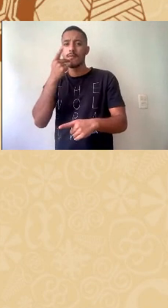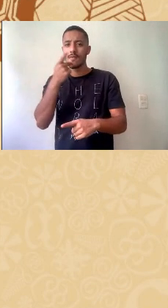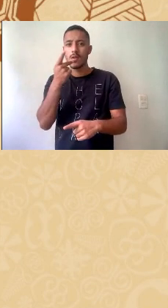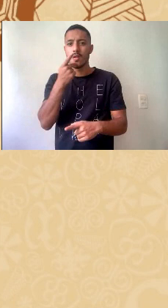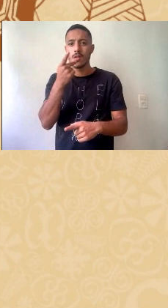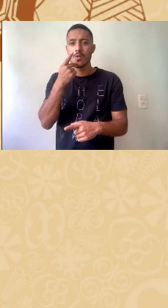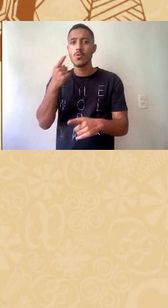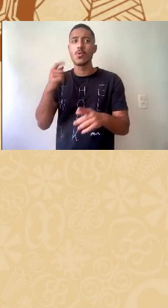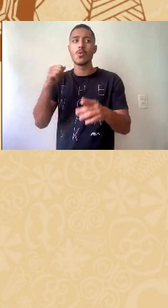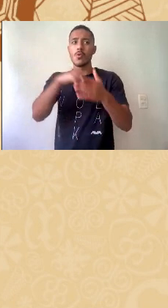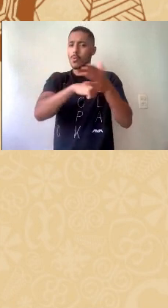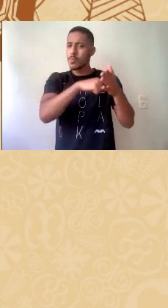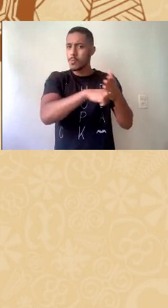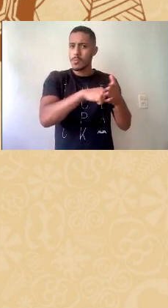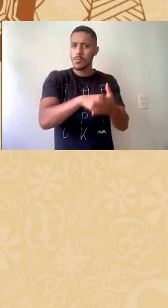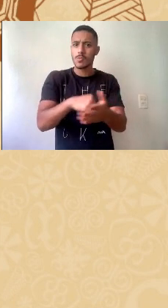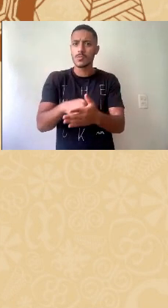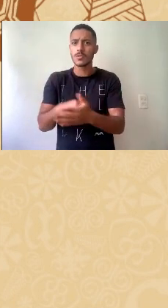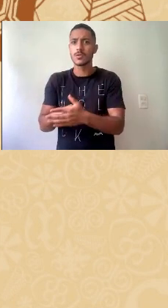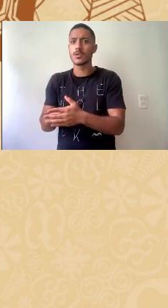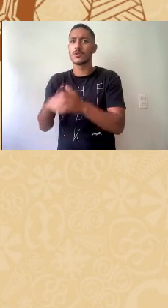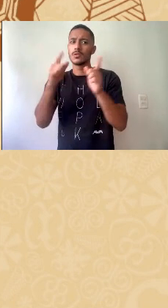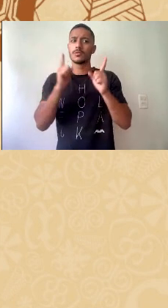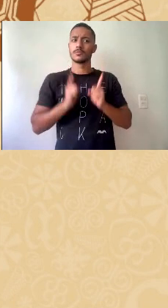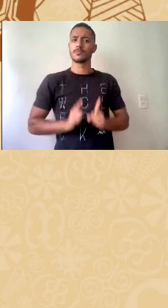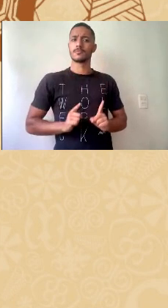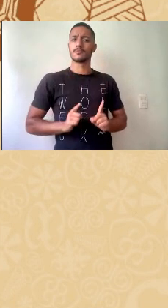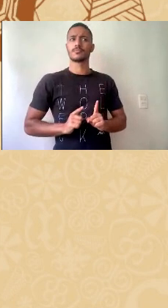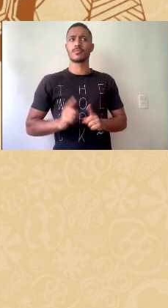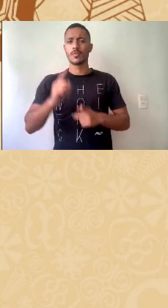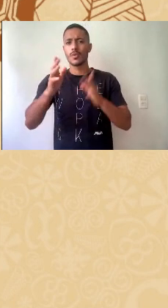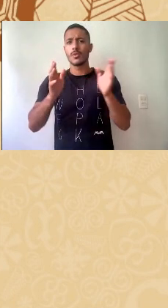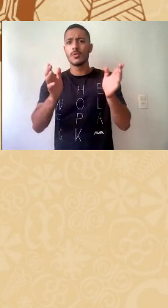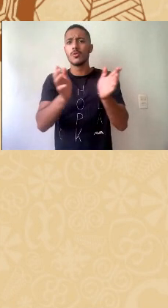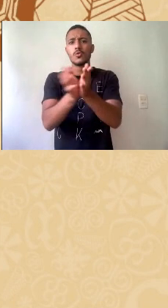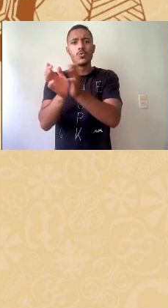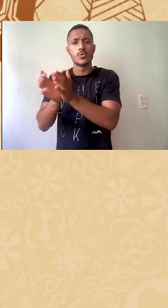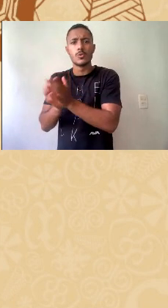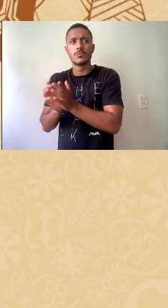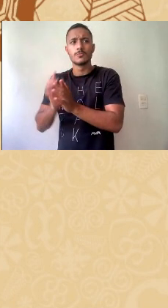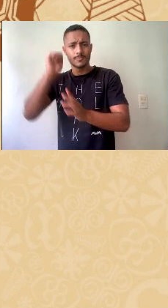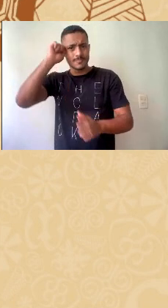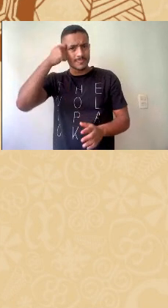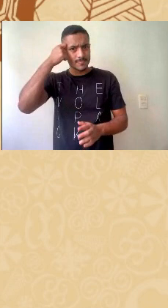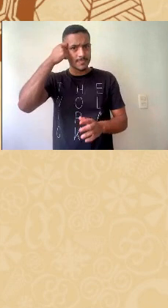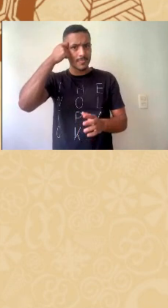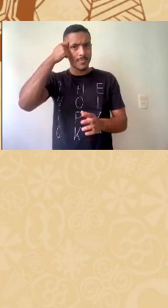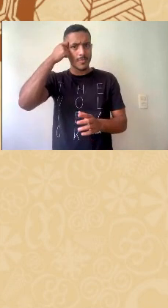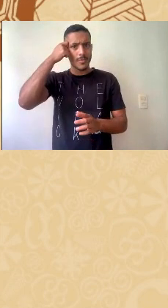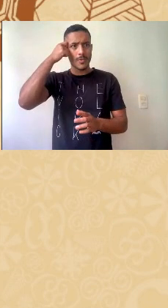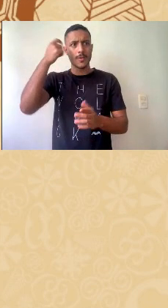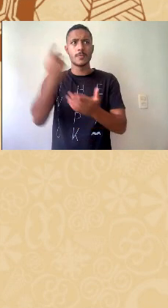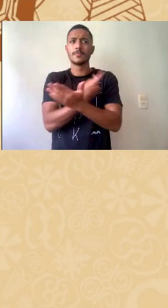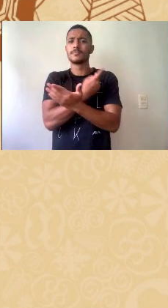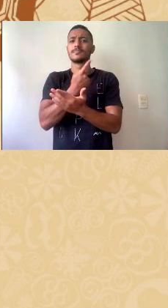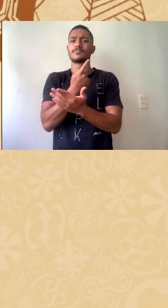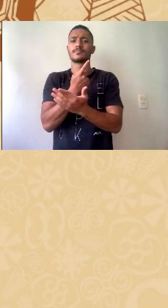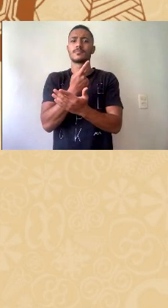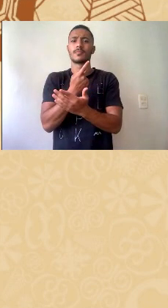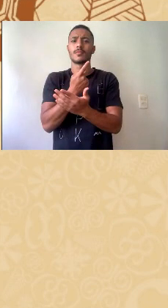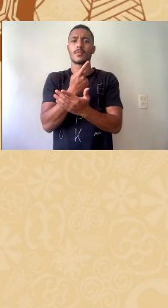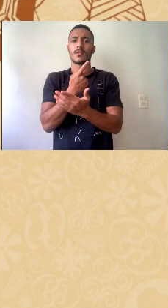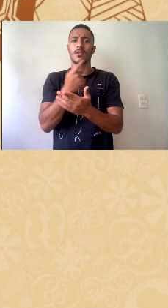dos direitos dos movimentos da população negra, ele se deu diante de intensos conflitos